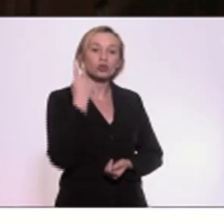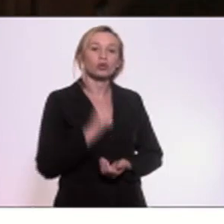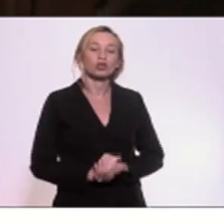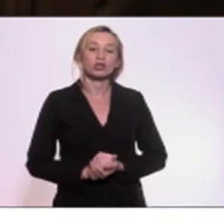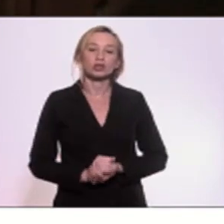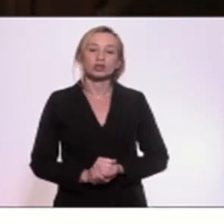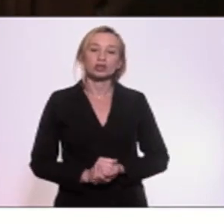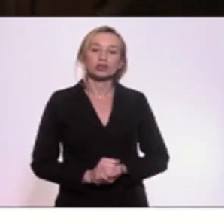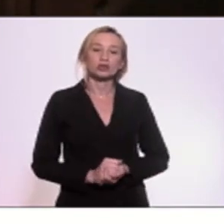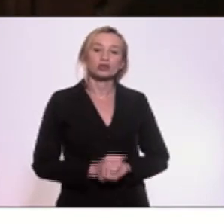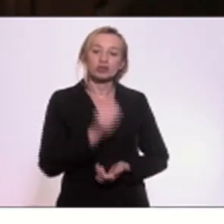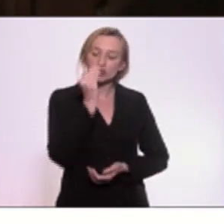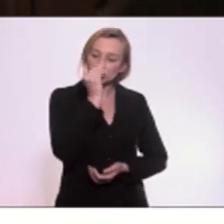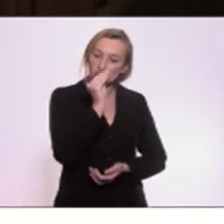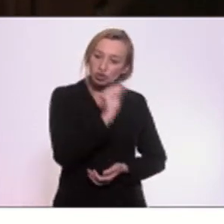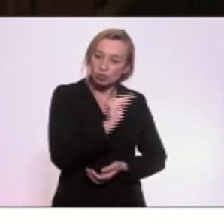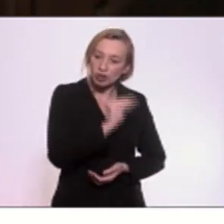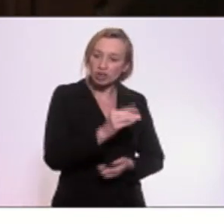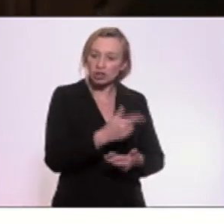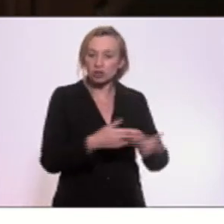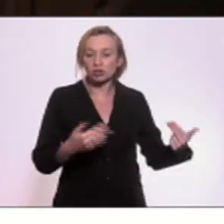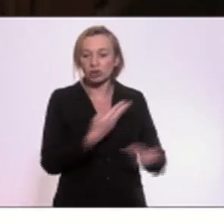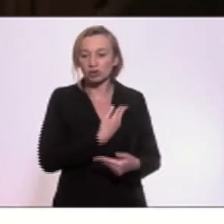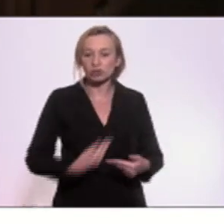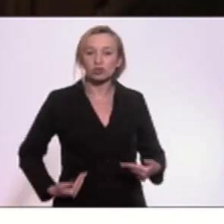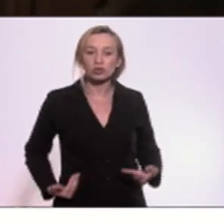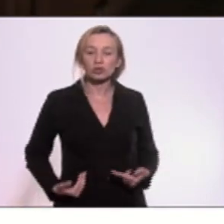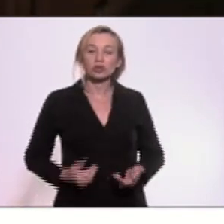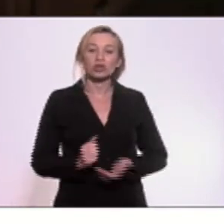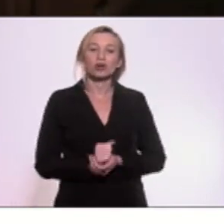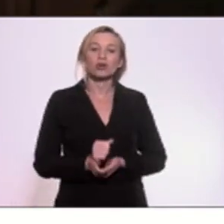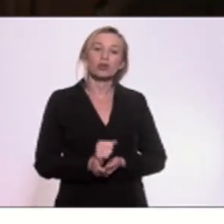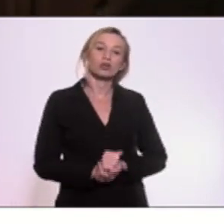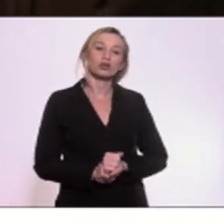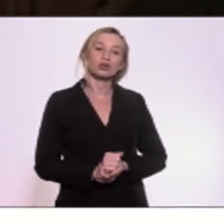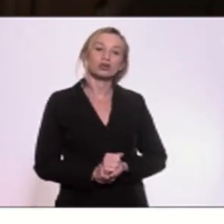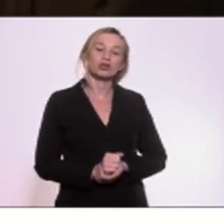desrespeita a coisa pública é um antirrepublicano.